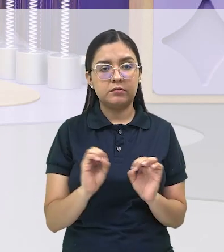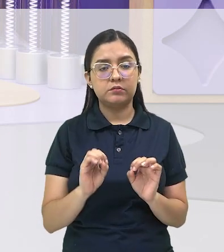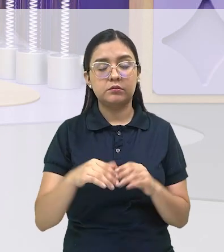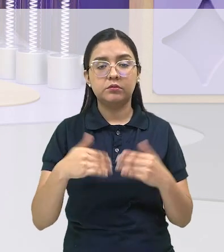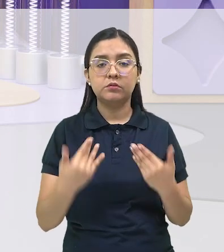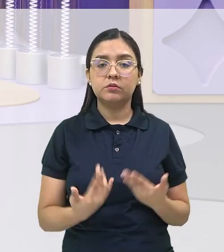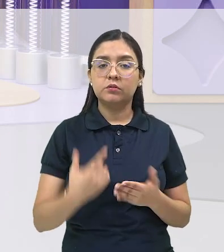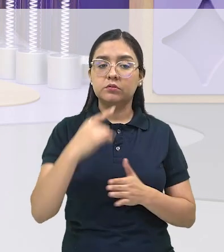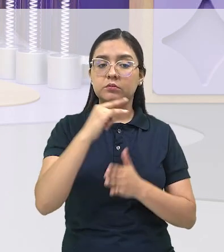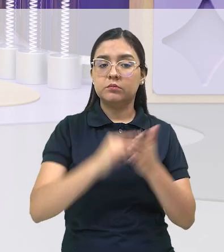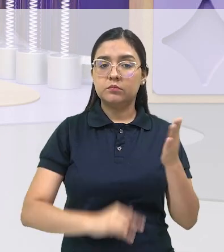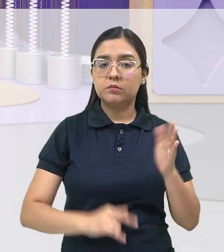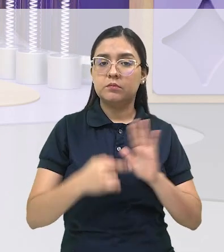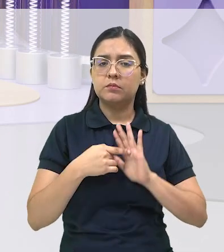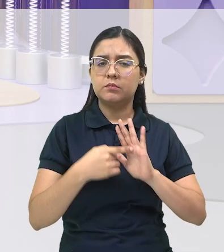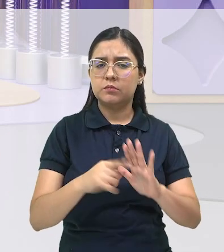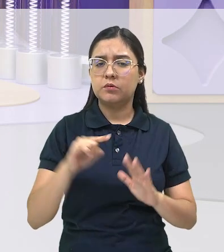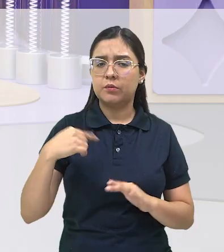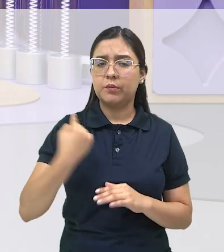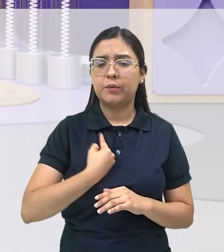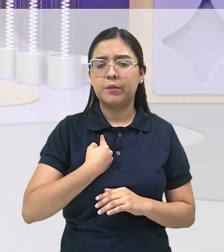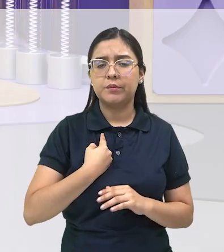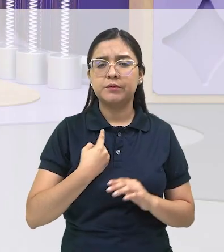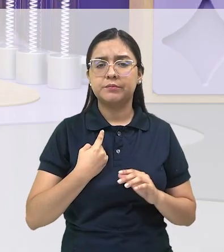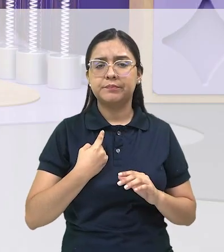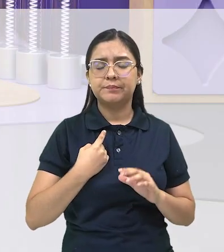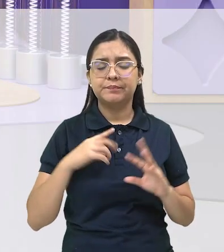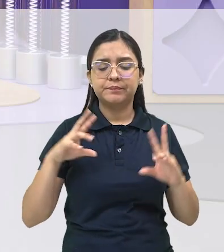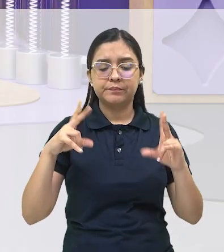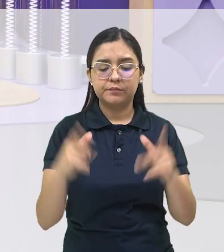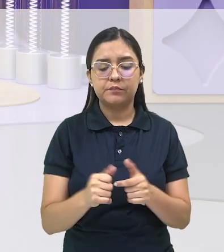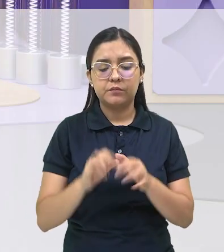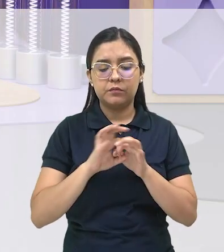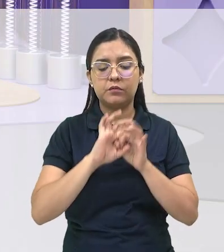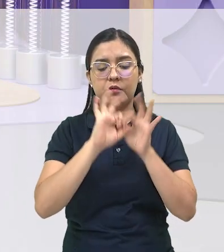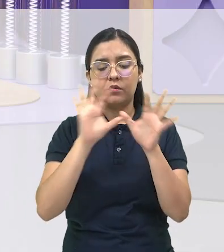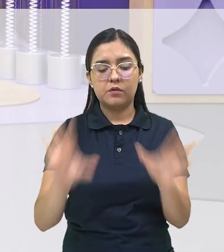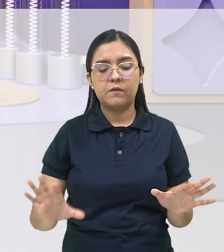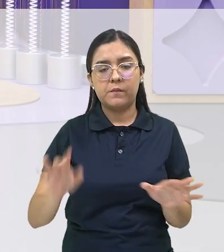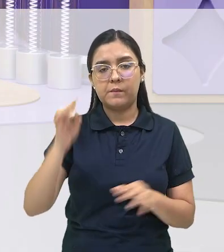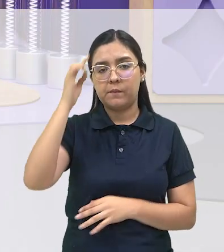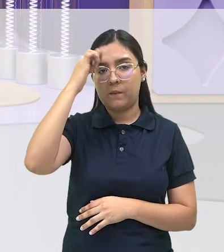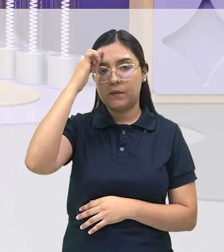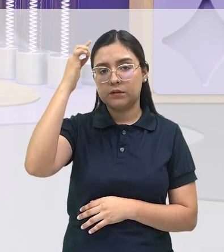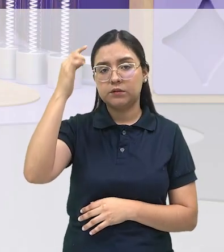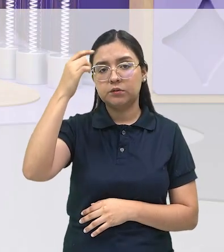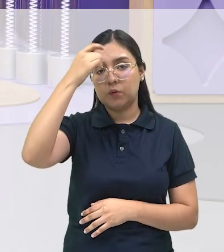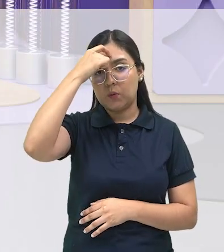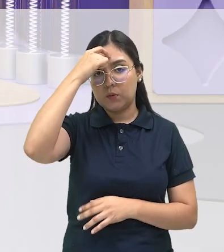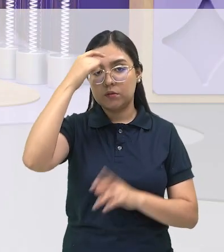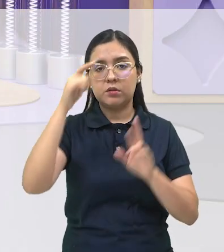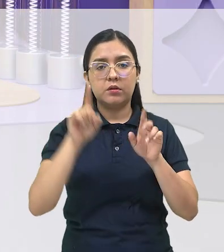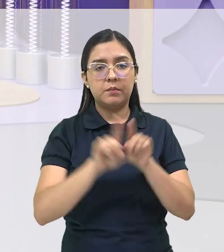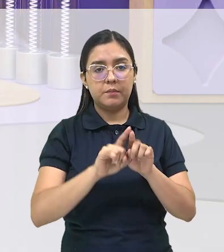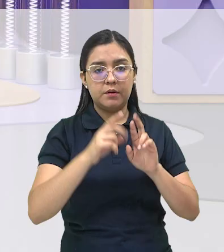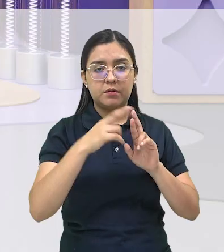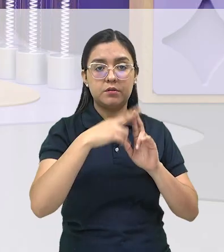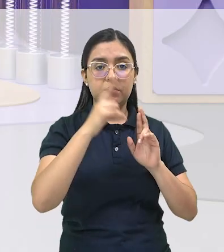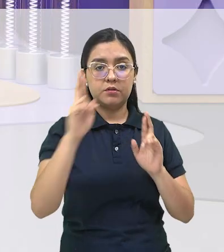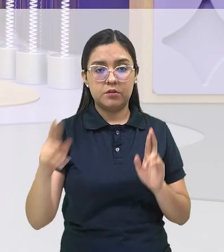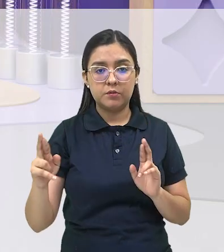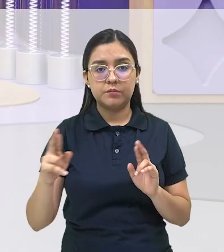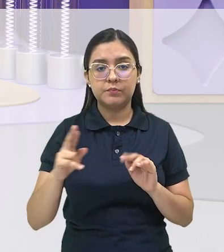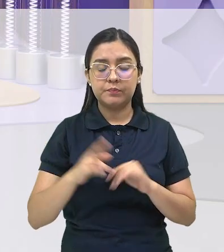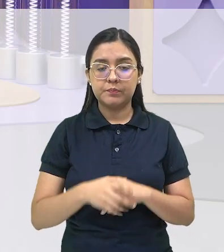essa declaração diz que nós somos livres para pensar, livres na consciência e livres nas nossas crenças, nas